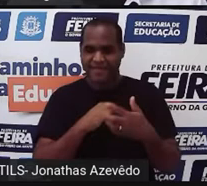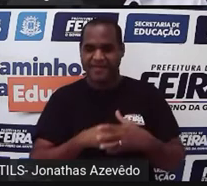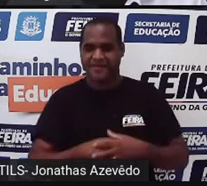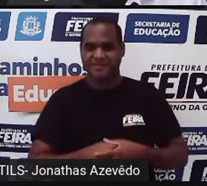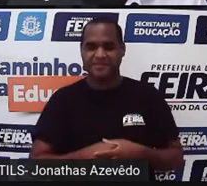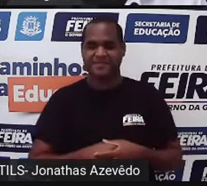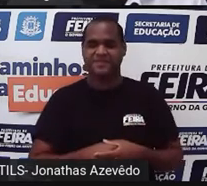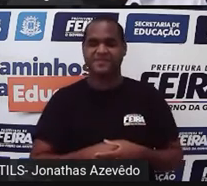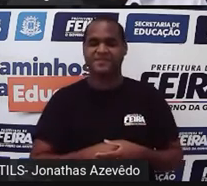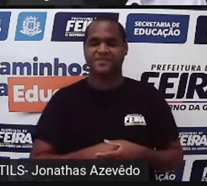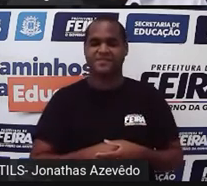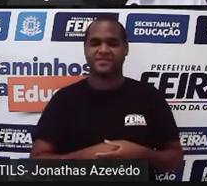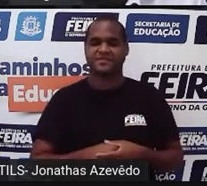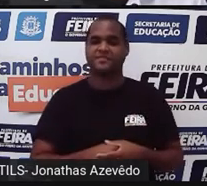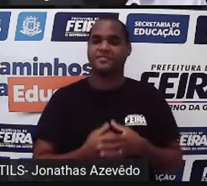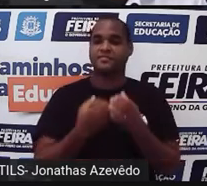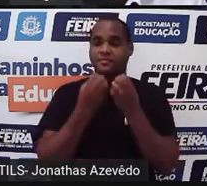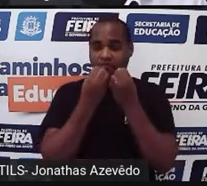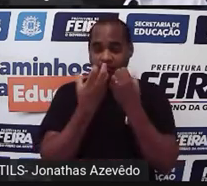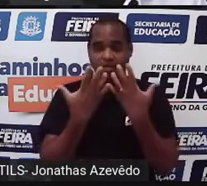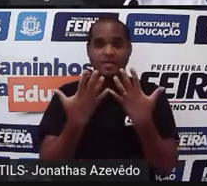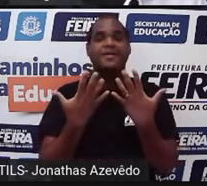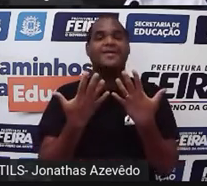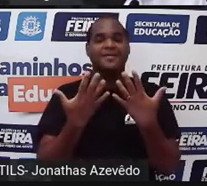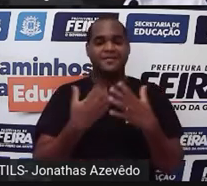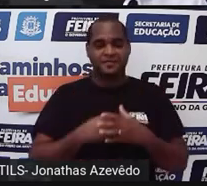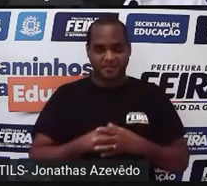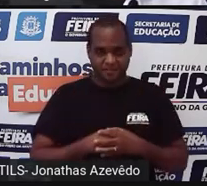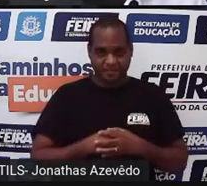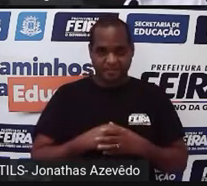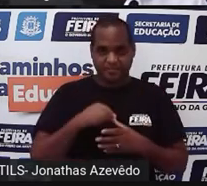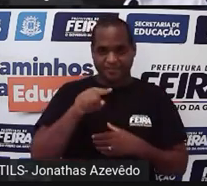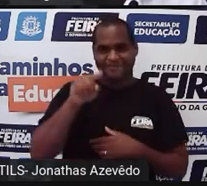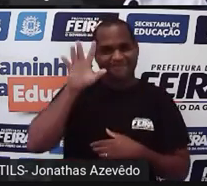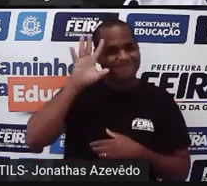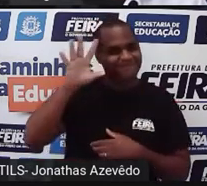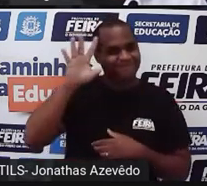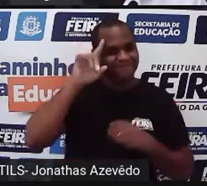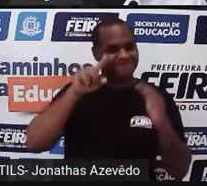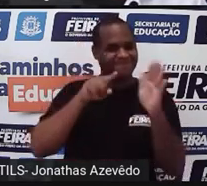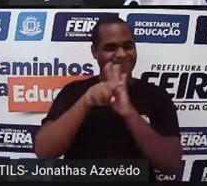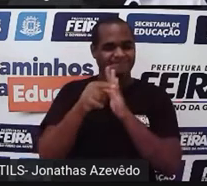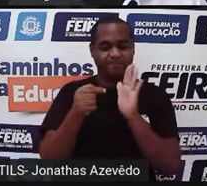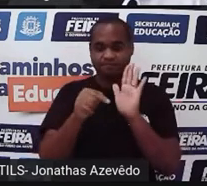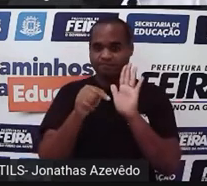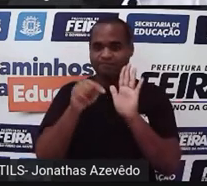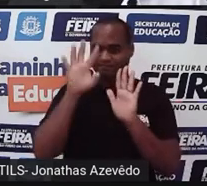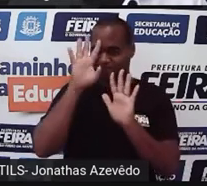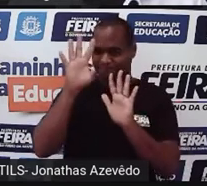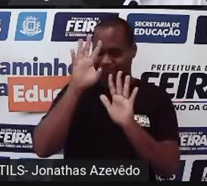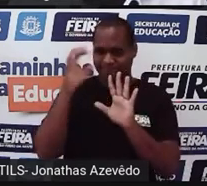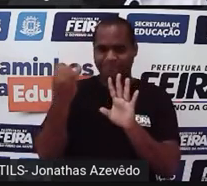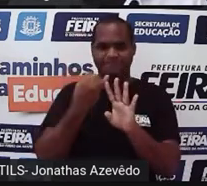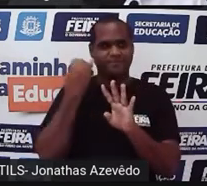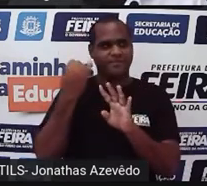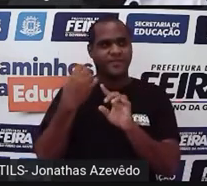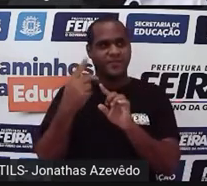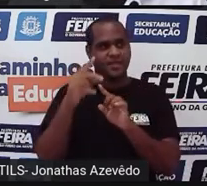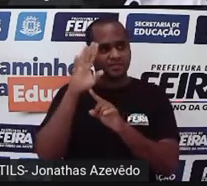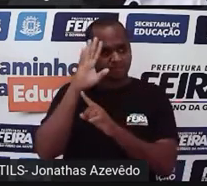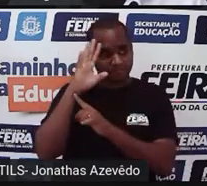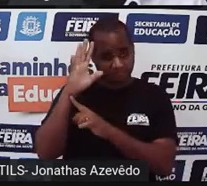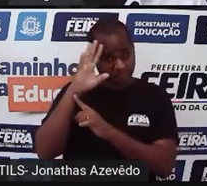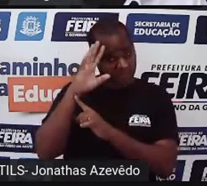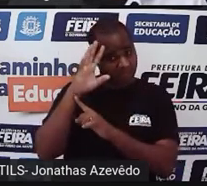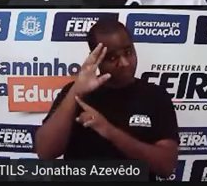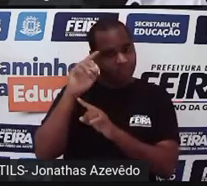organizada? Bom, vai pensando nessa pergunta, só que assim, você vai pensando nessa